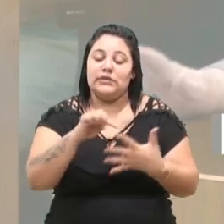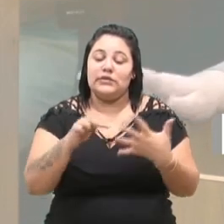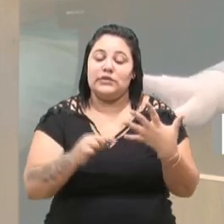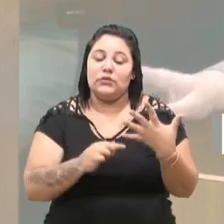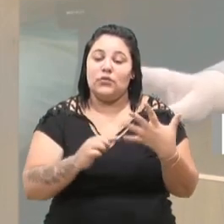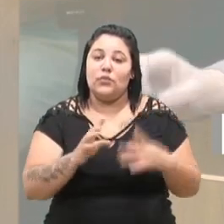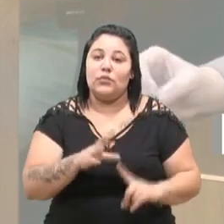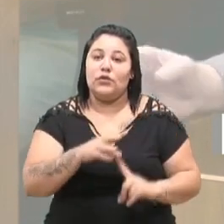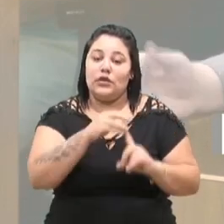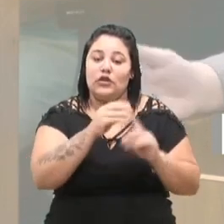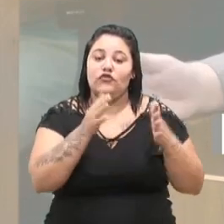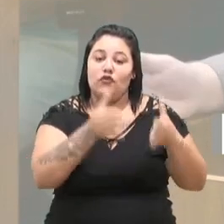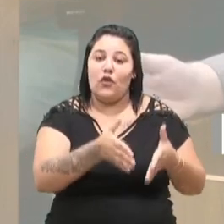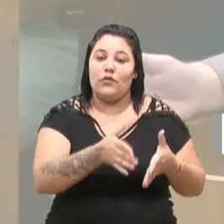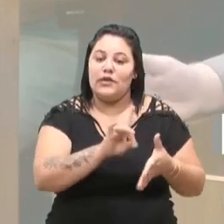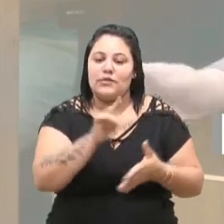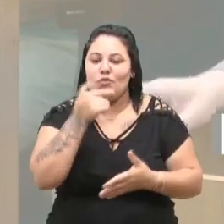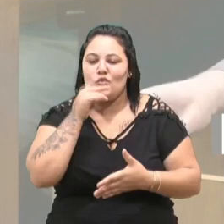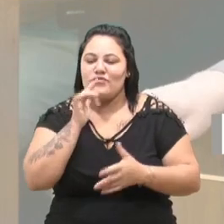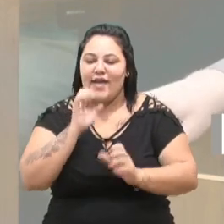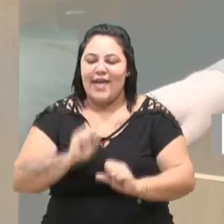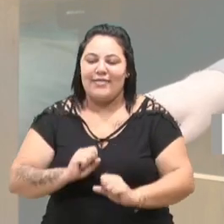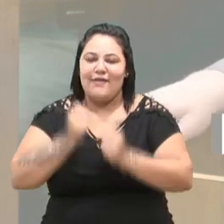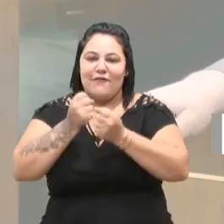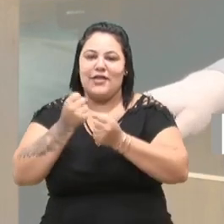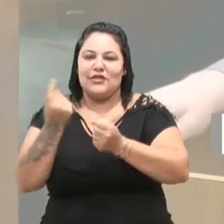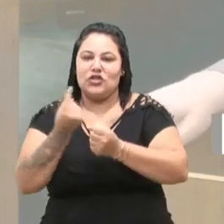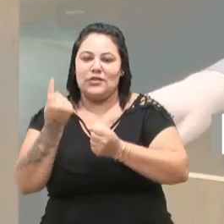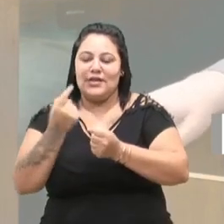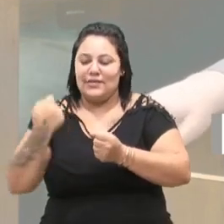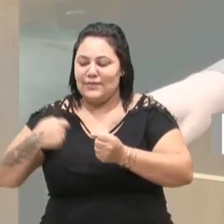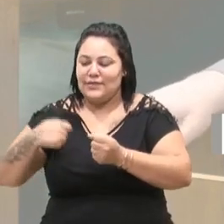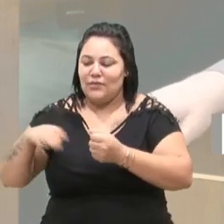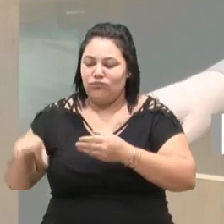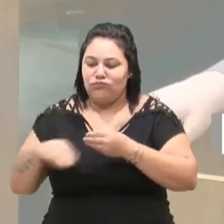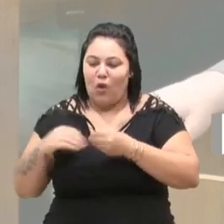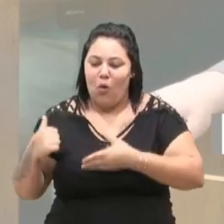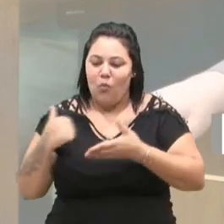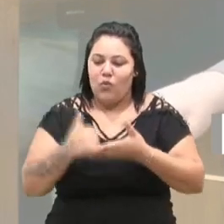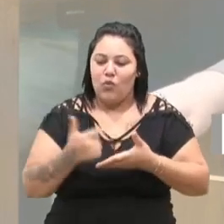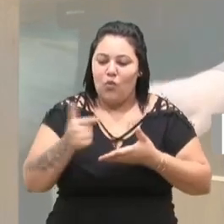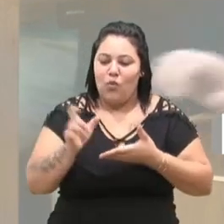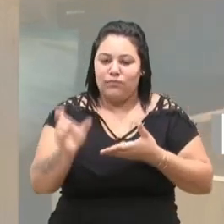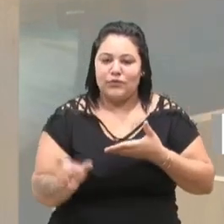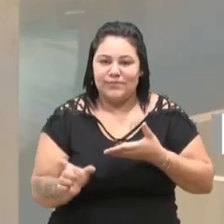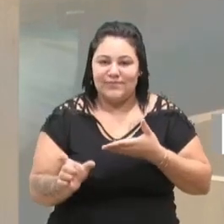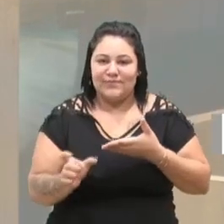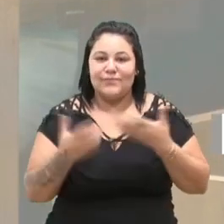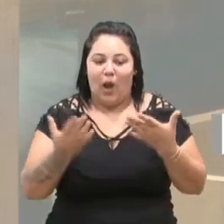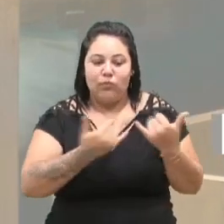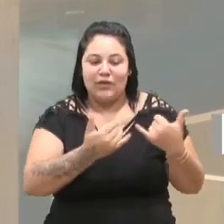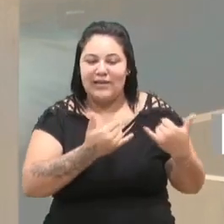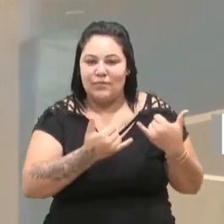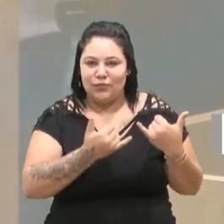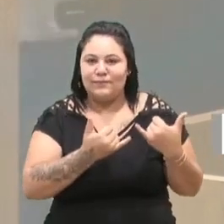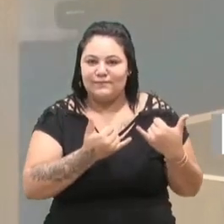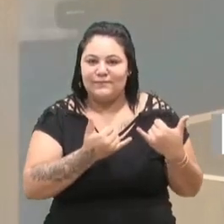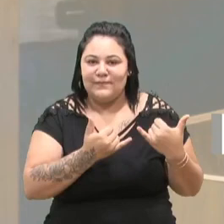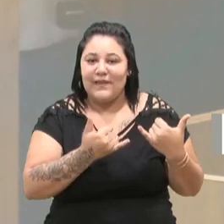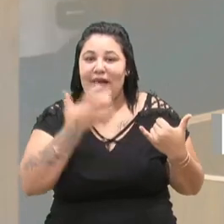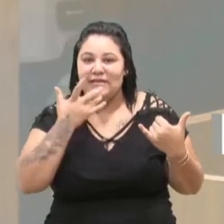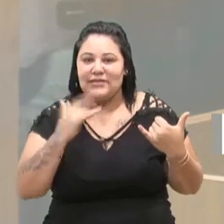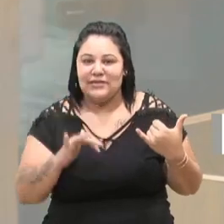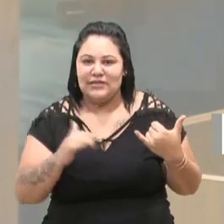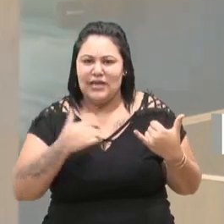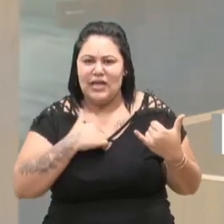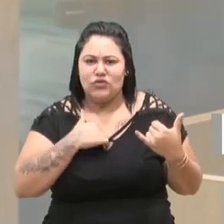foco. Eles não conseguem se defender sem um apoio. No caso das crianças, eu